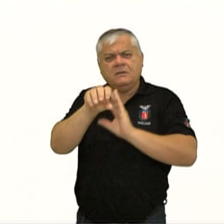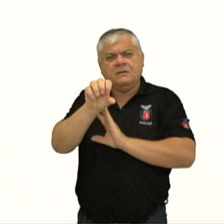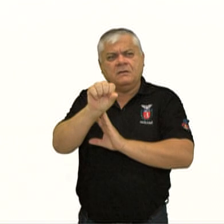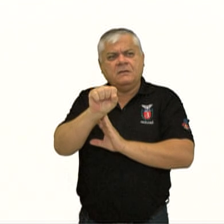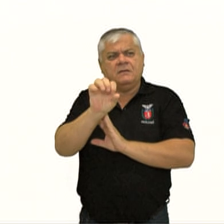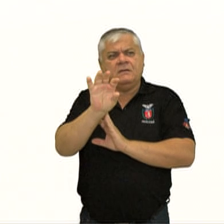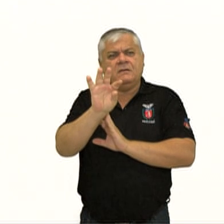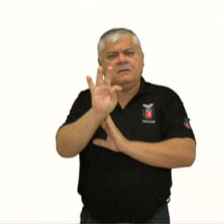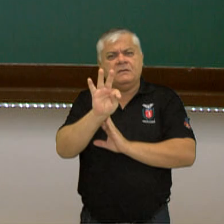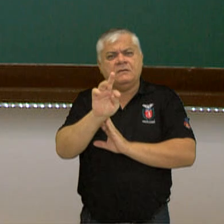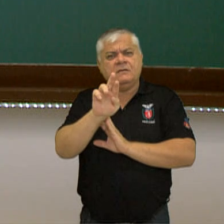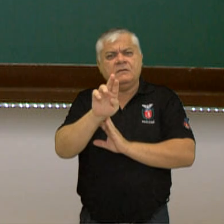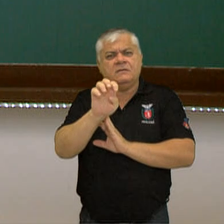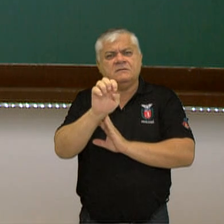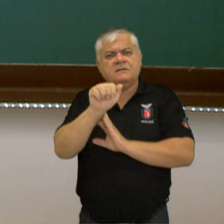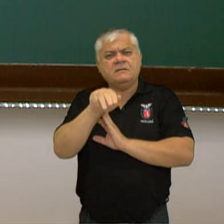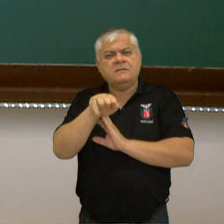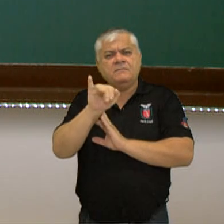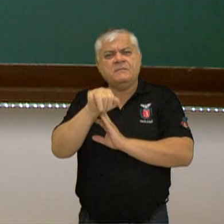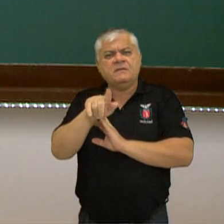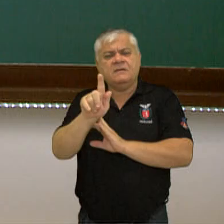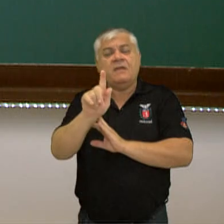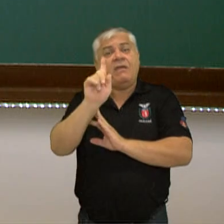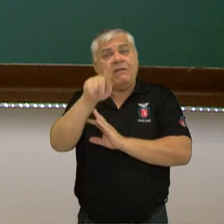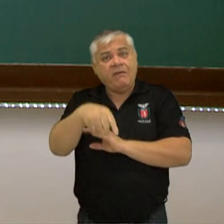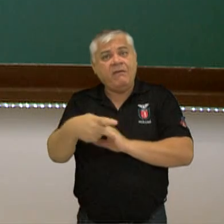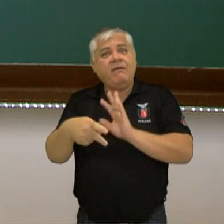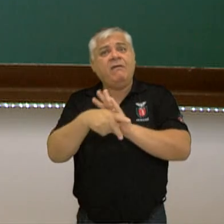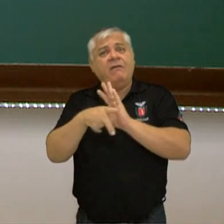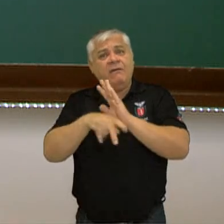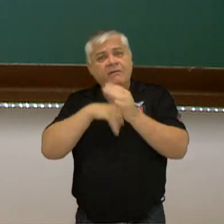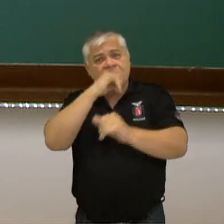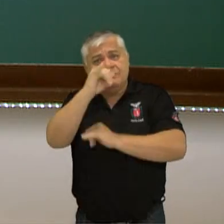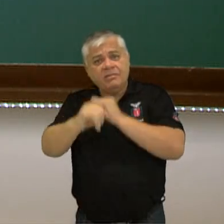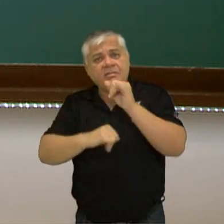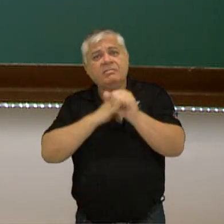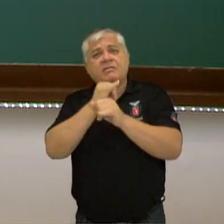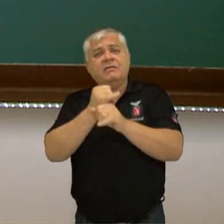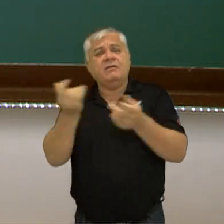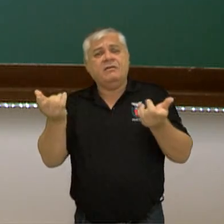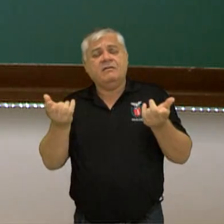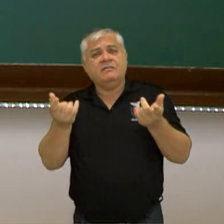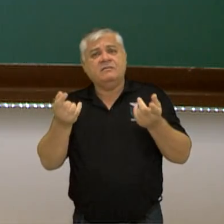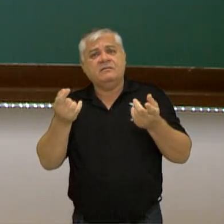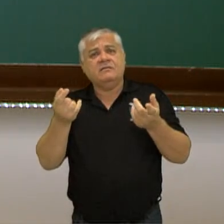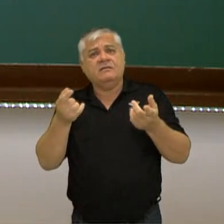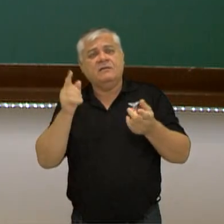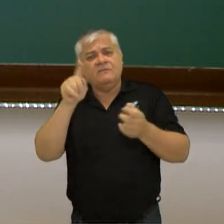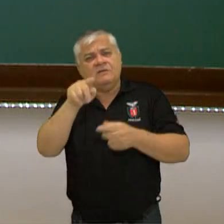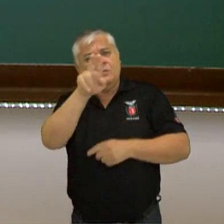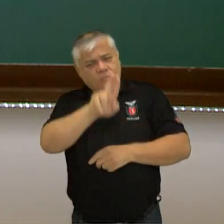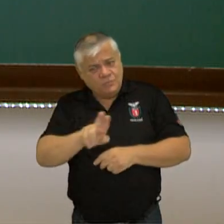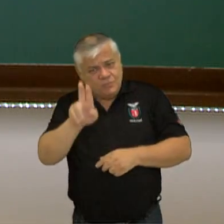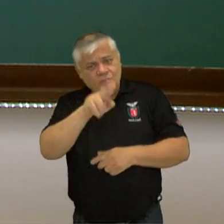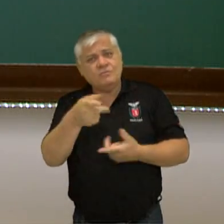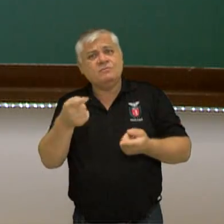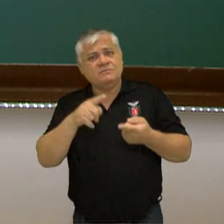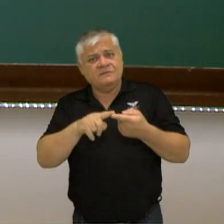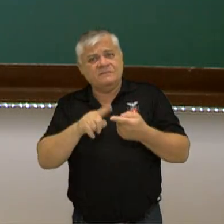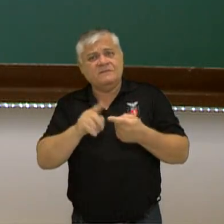Exato, associou, né? Plataformas virtuais e você usa diariamente isso. Claro que usa, você